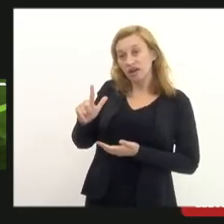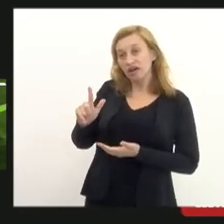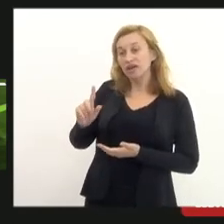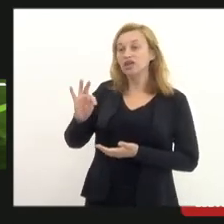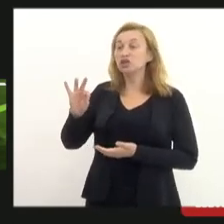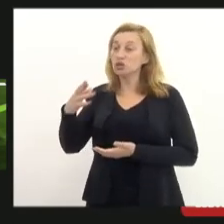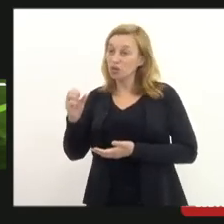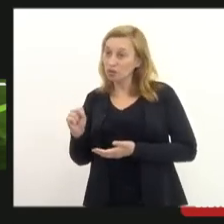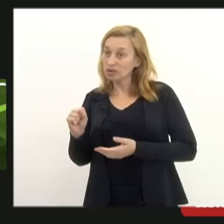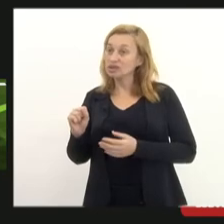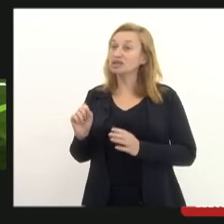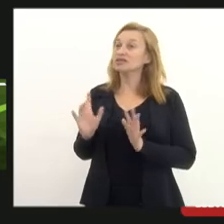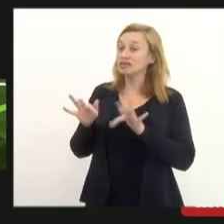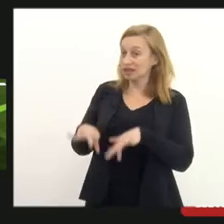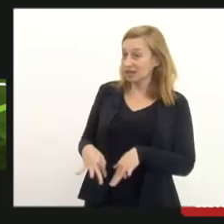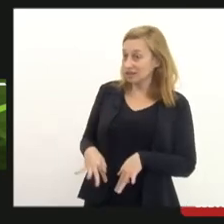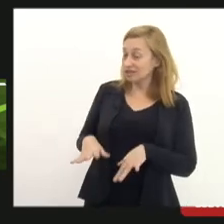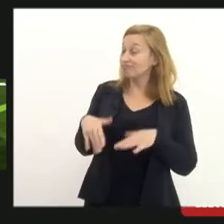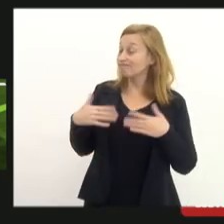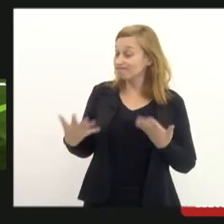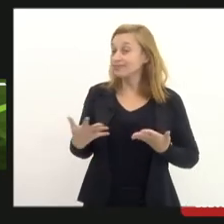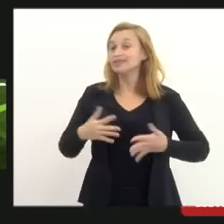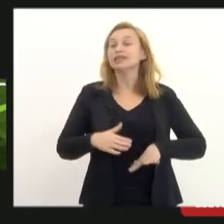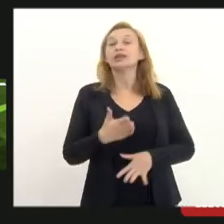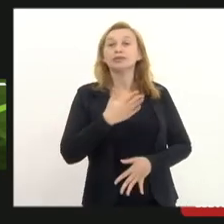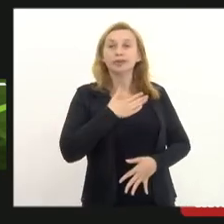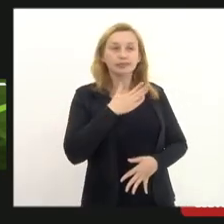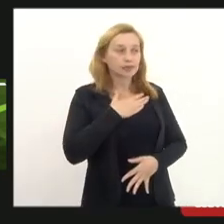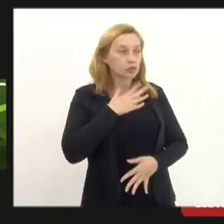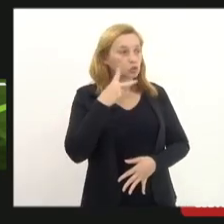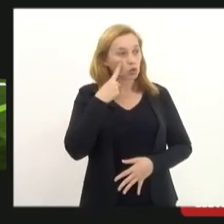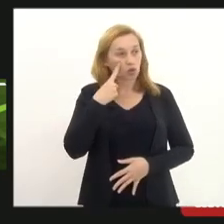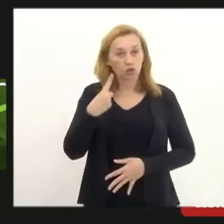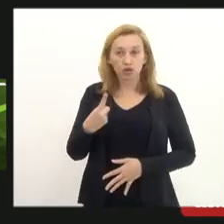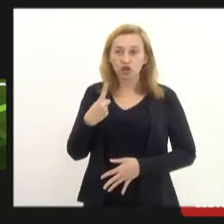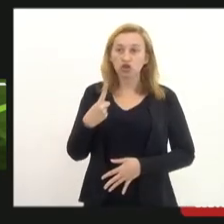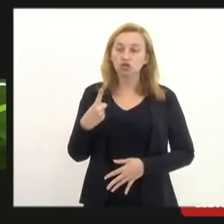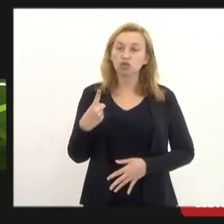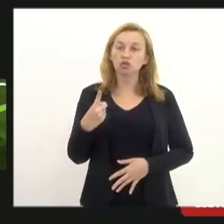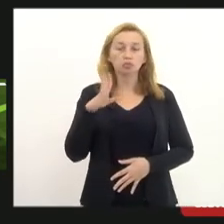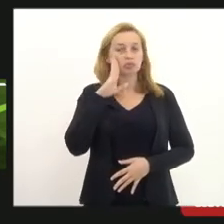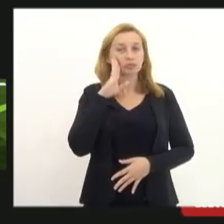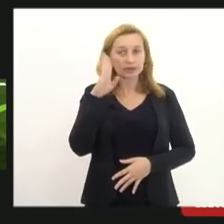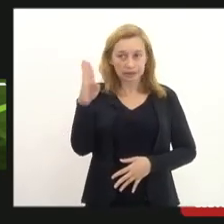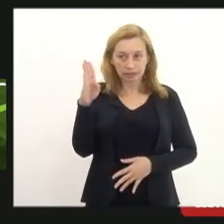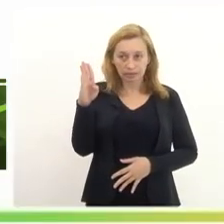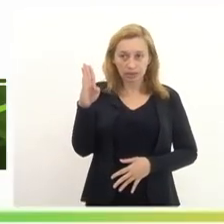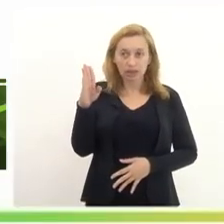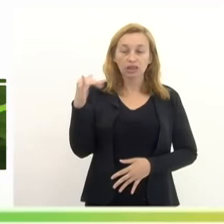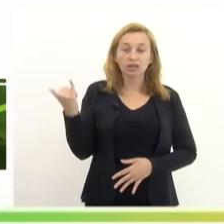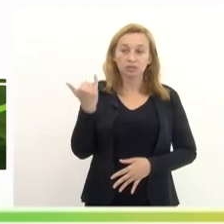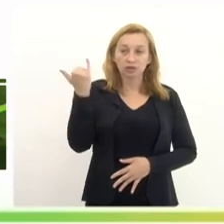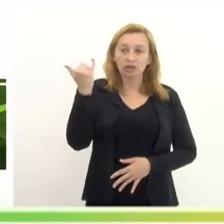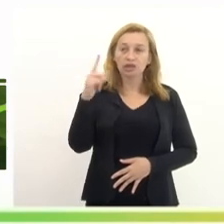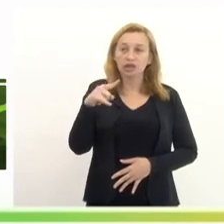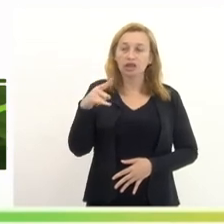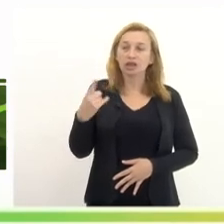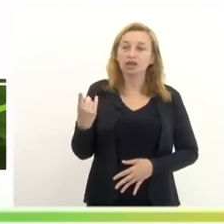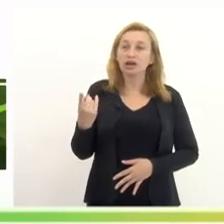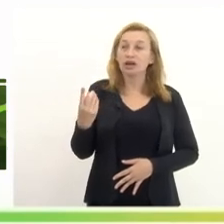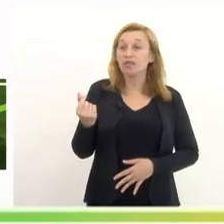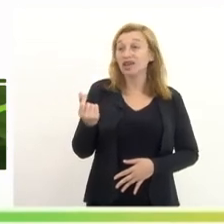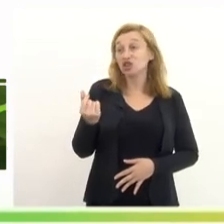Thomas complementam o que acharem necessário. Para mim, o que eu vejo como o fator primordial, não tem como, é custo, é